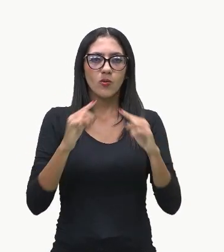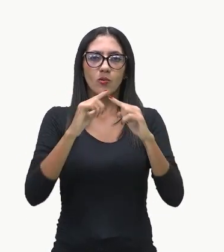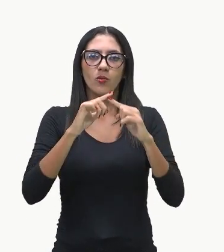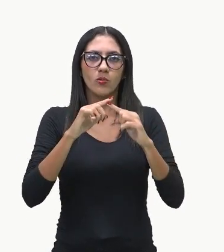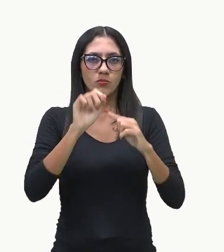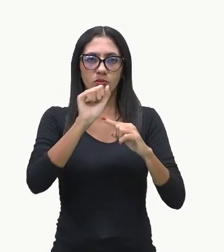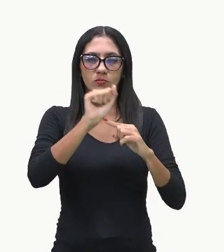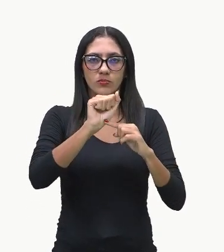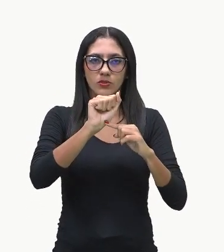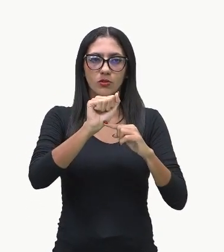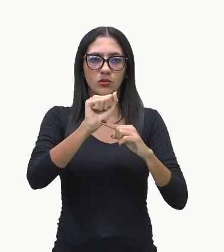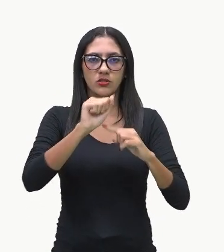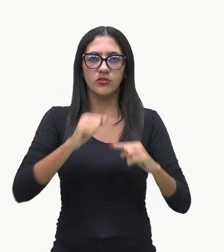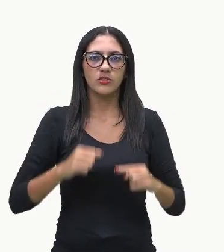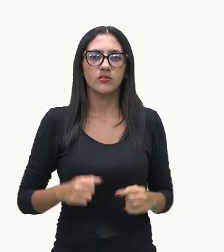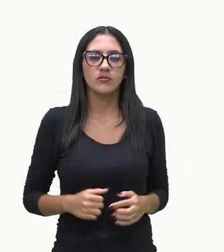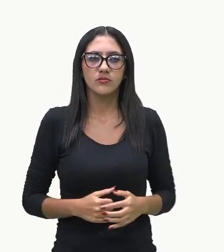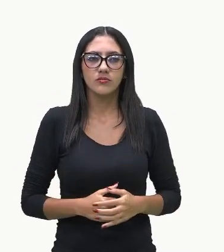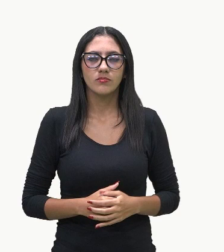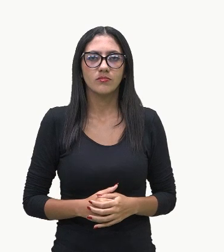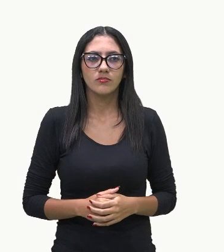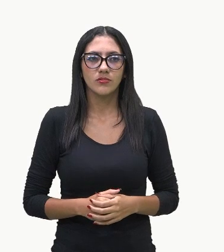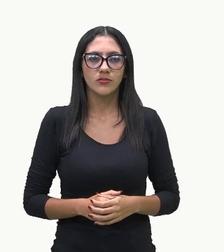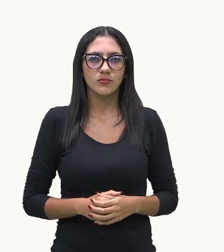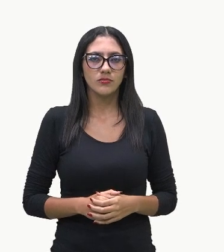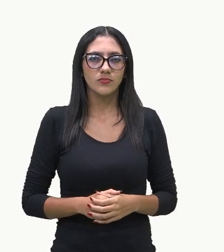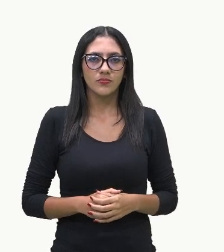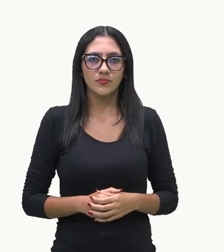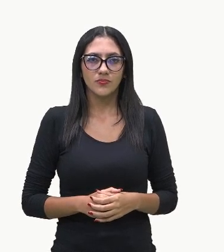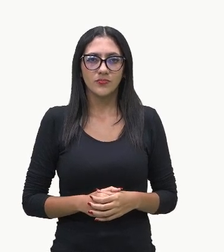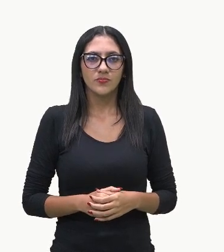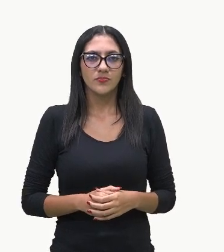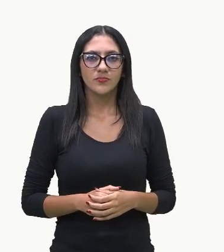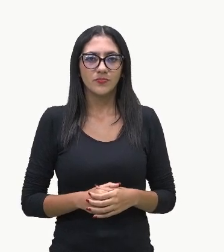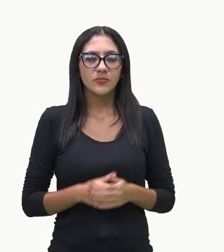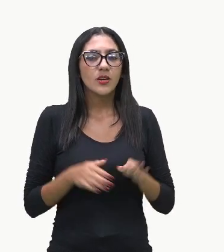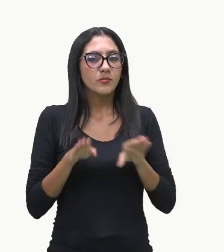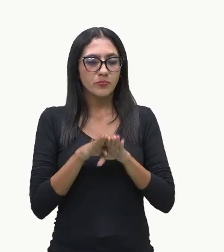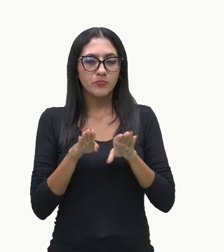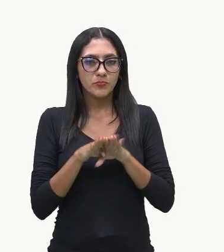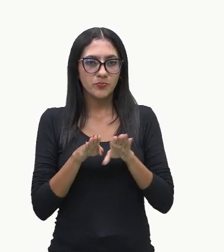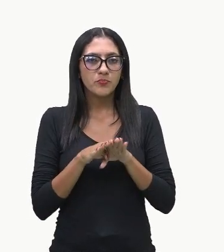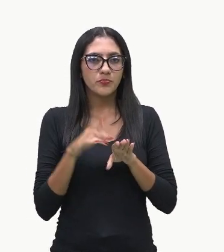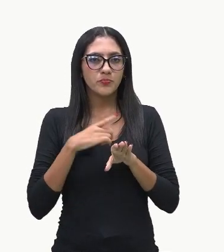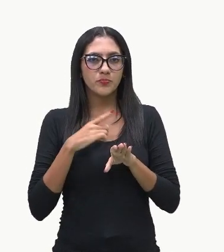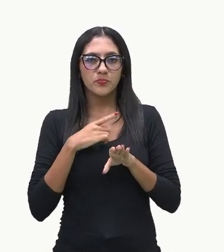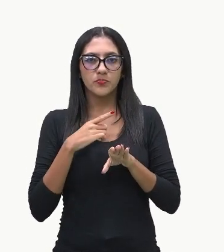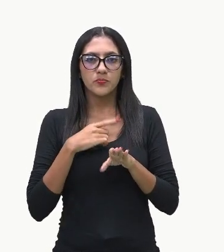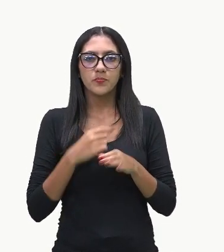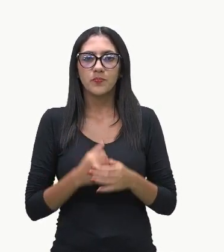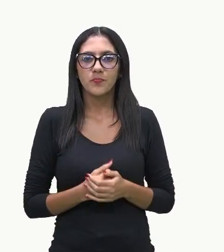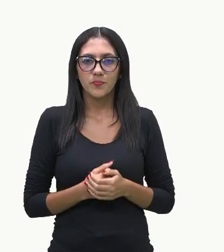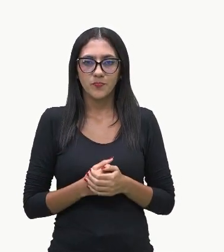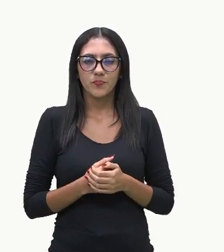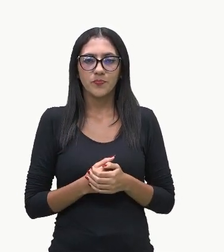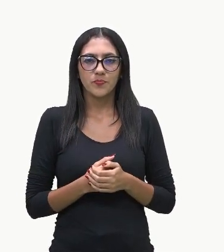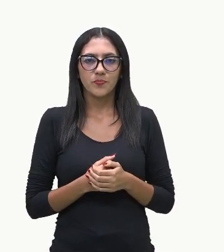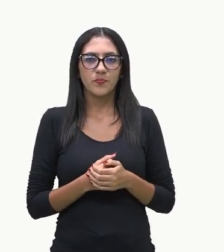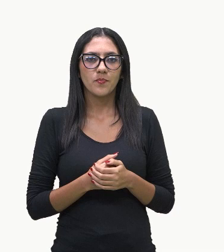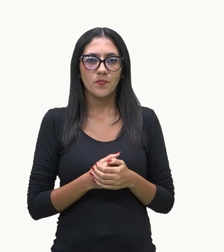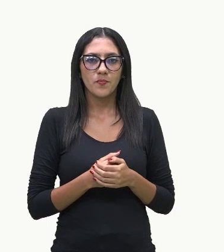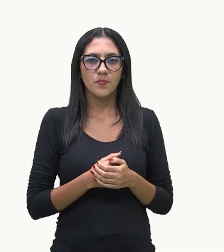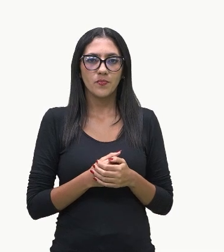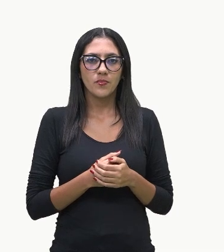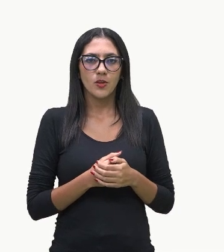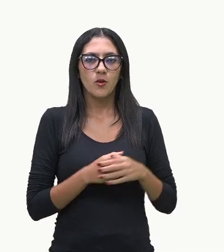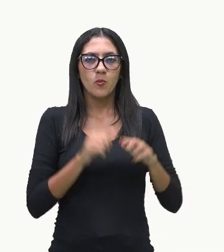que está até sinalizado para você. A mesma coisa entre aí o BA ou